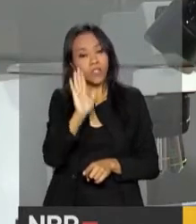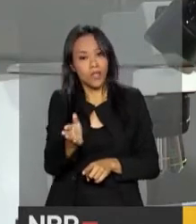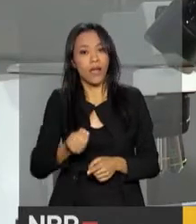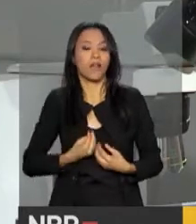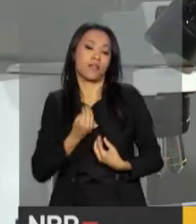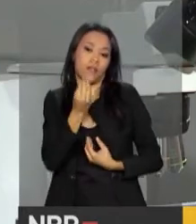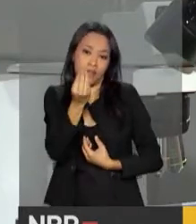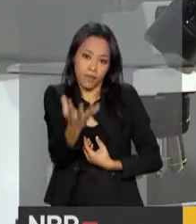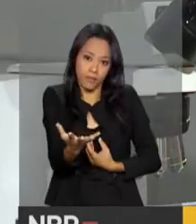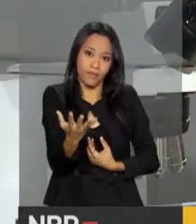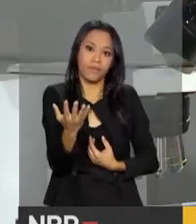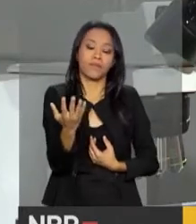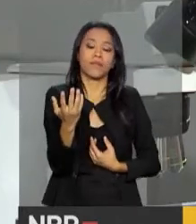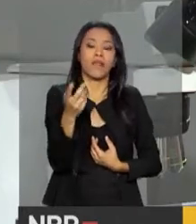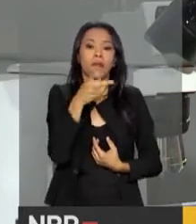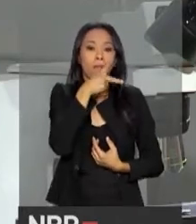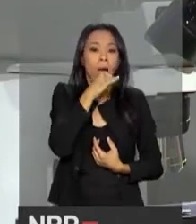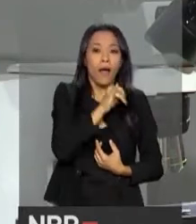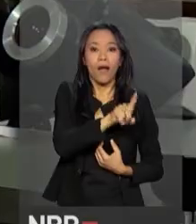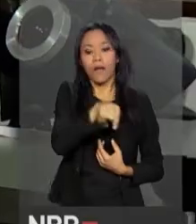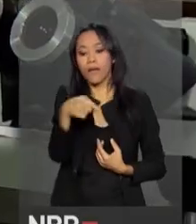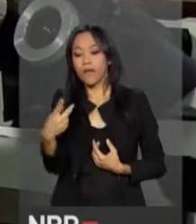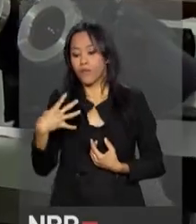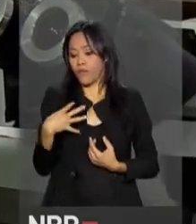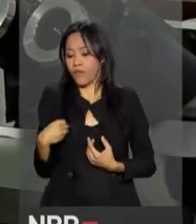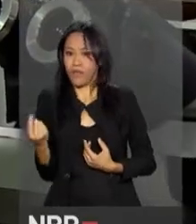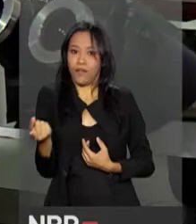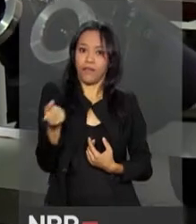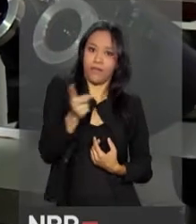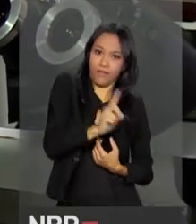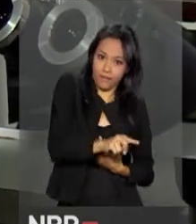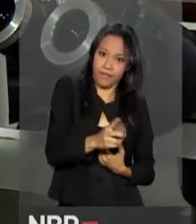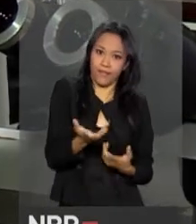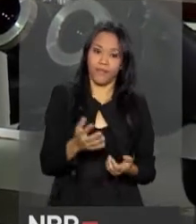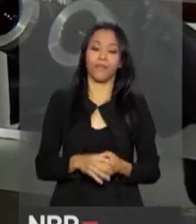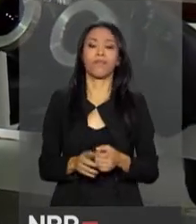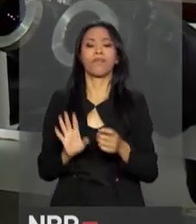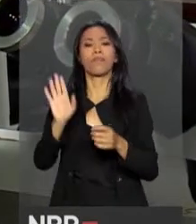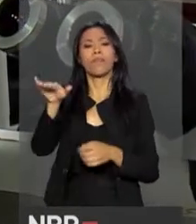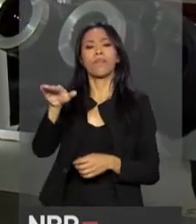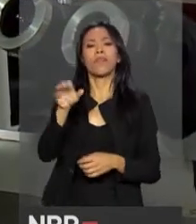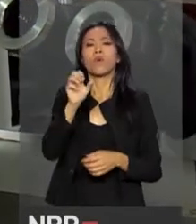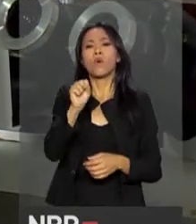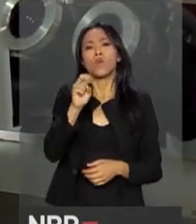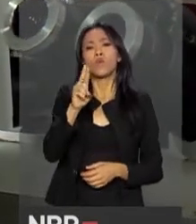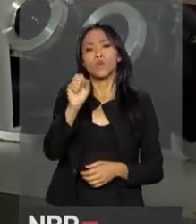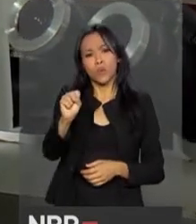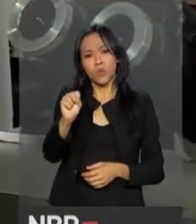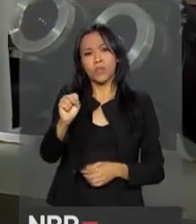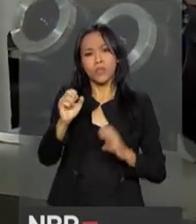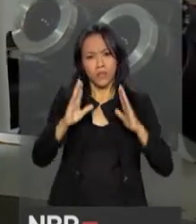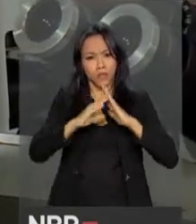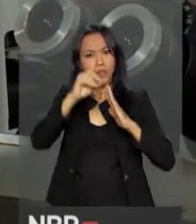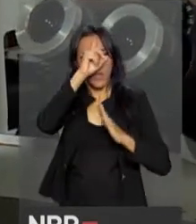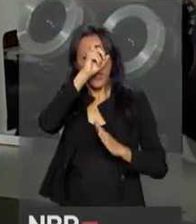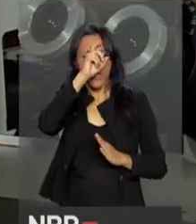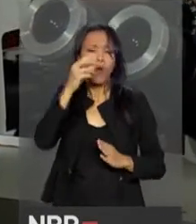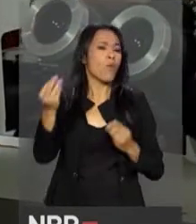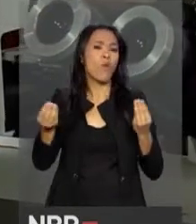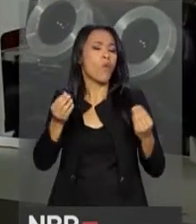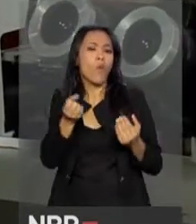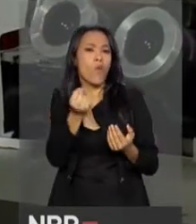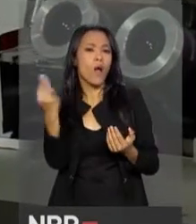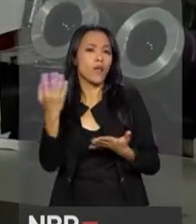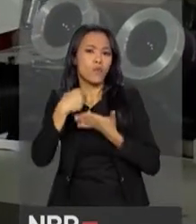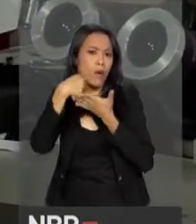geralmente é feito de pais para filhos interessante agora o sus sistema único de saúde oferece que tipo de apoio